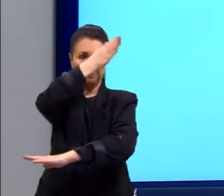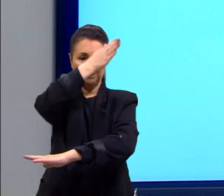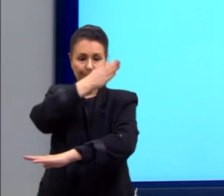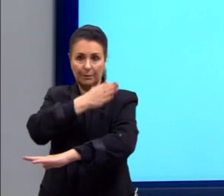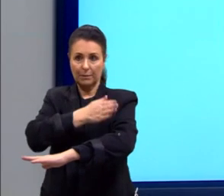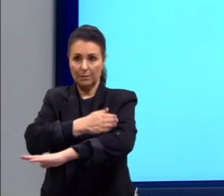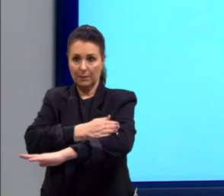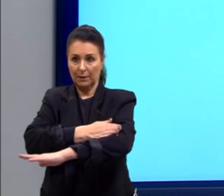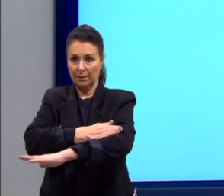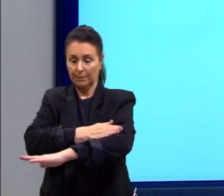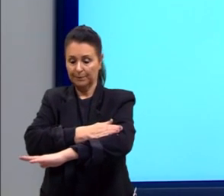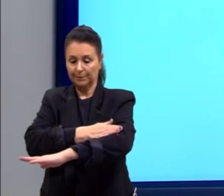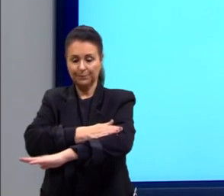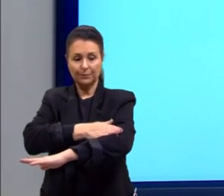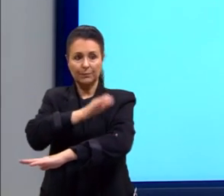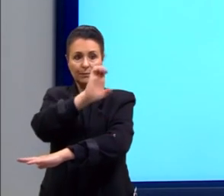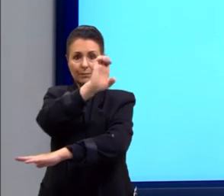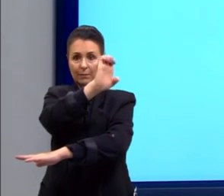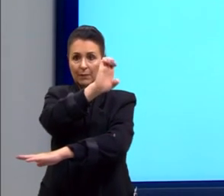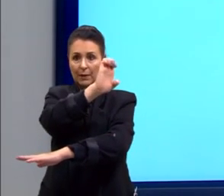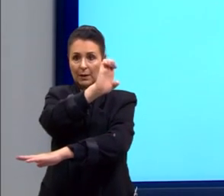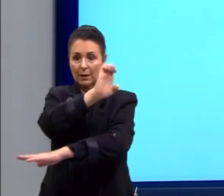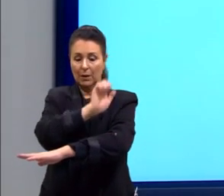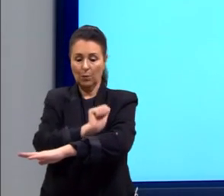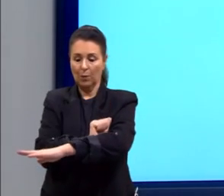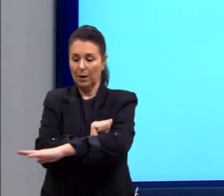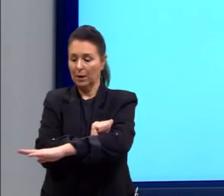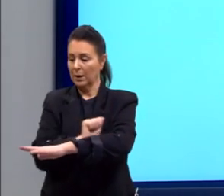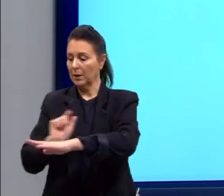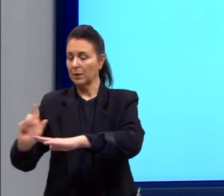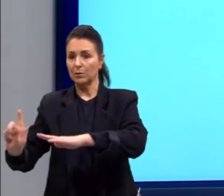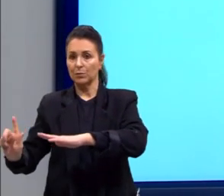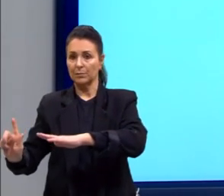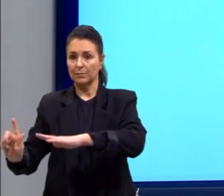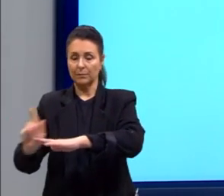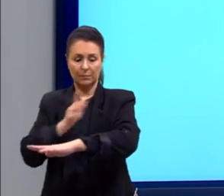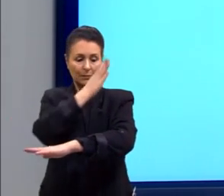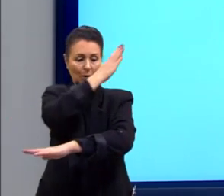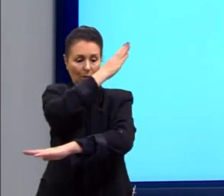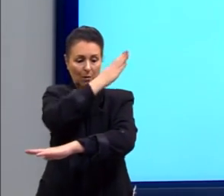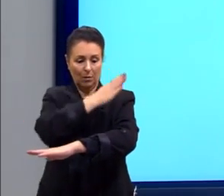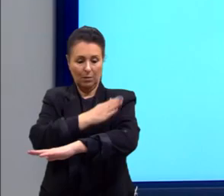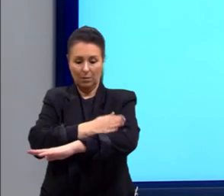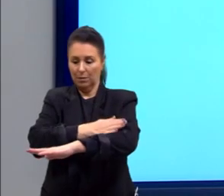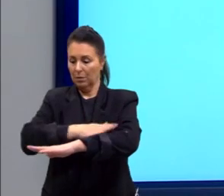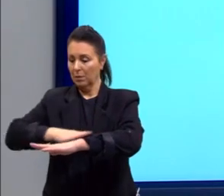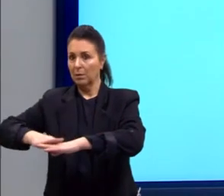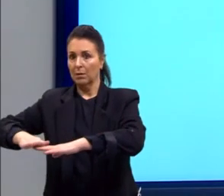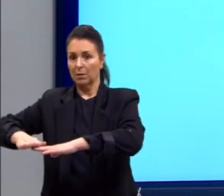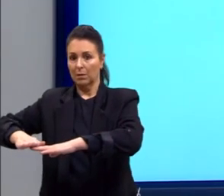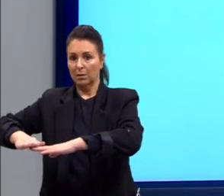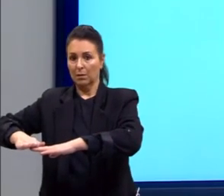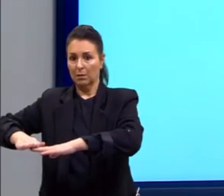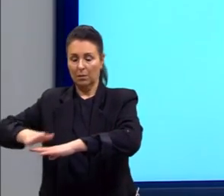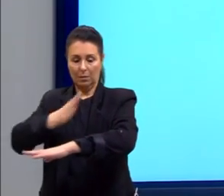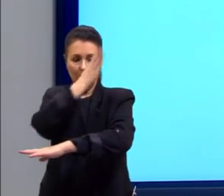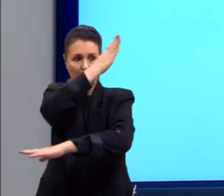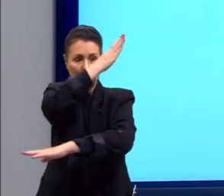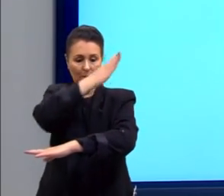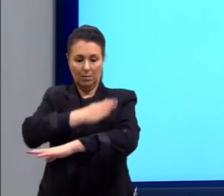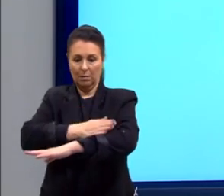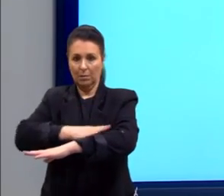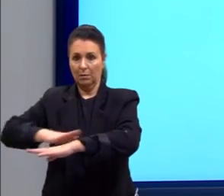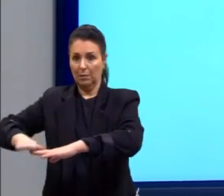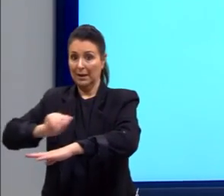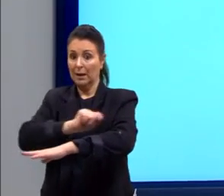representado Então por ângulo e a g esse ângulo um ângulo né a amplitude dele aqui é